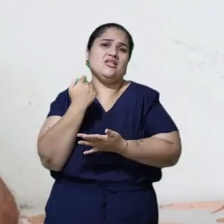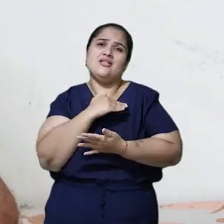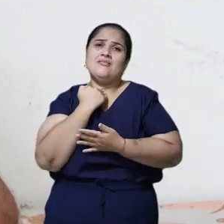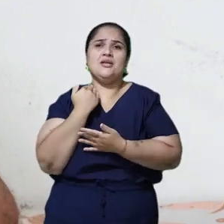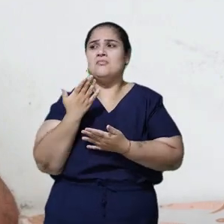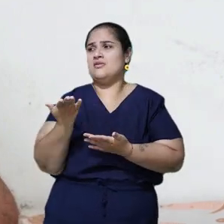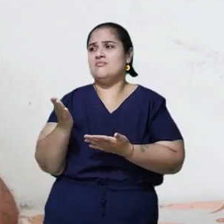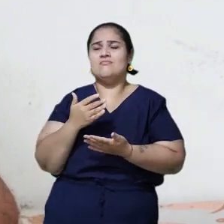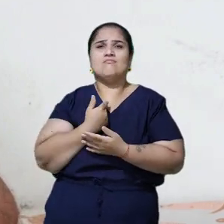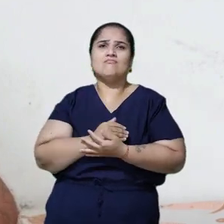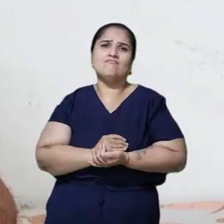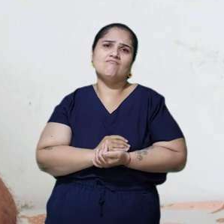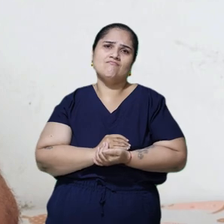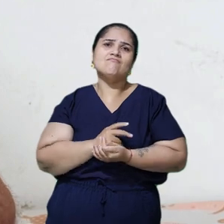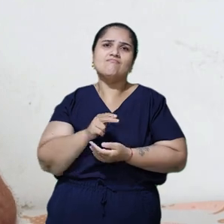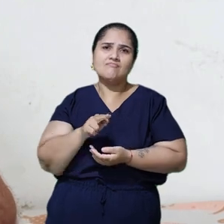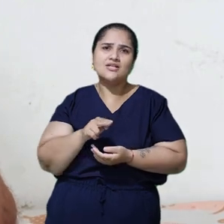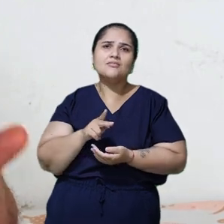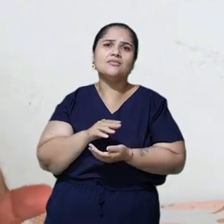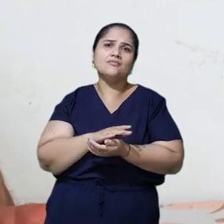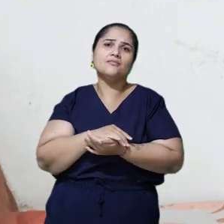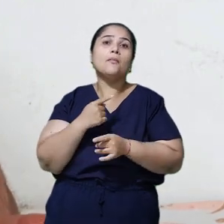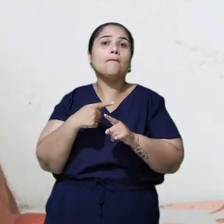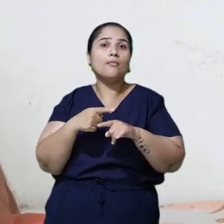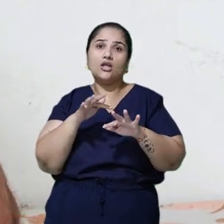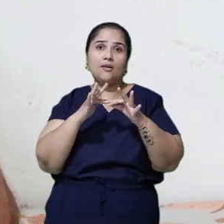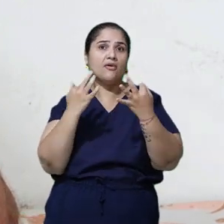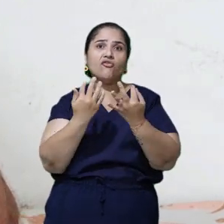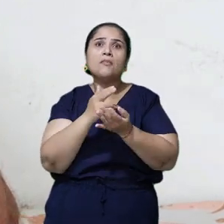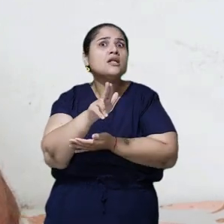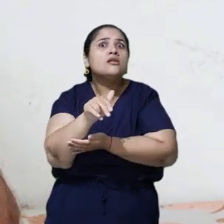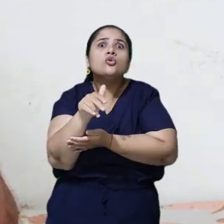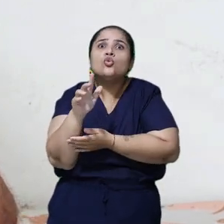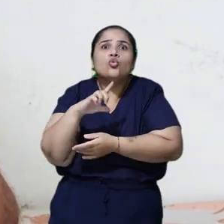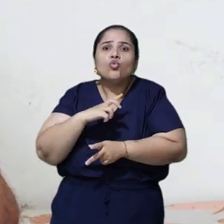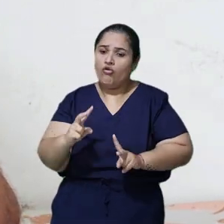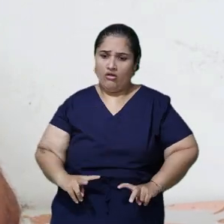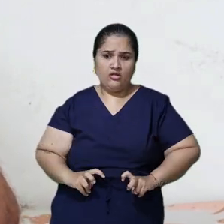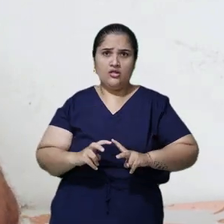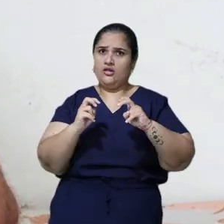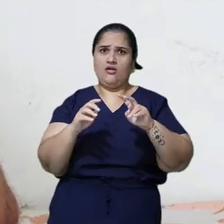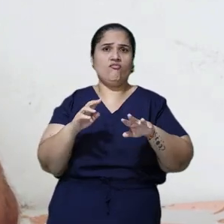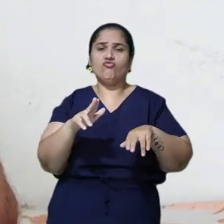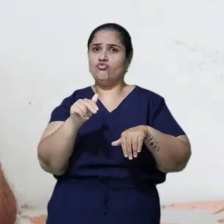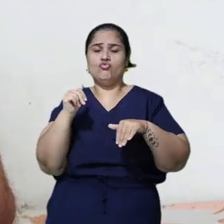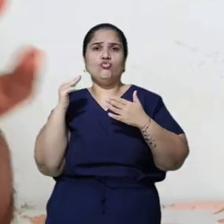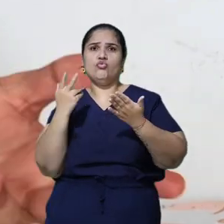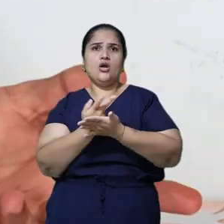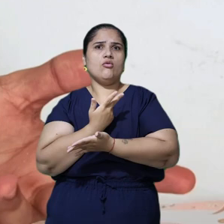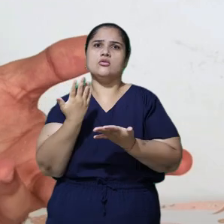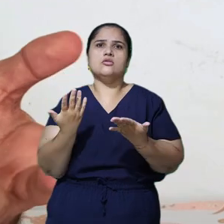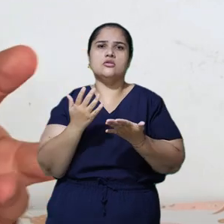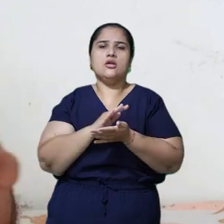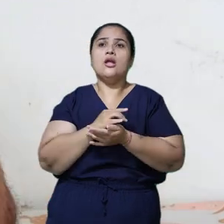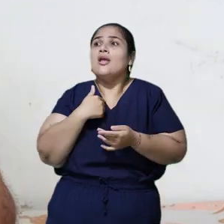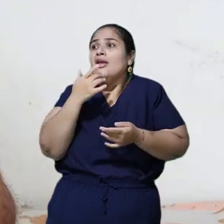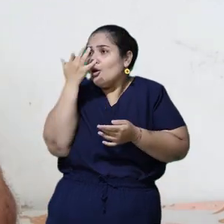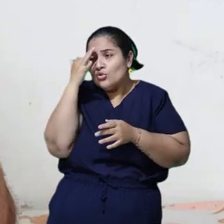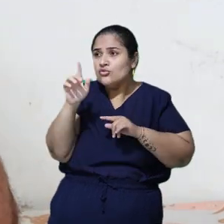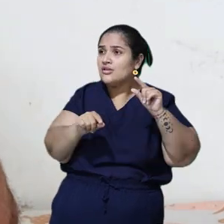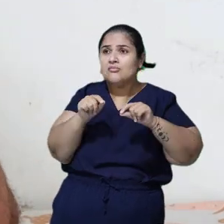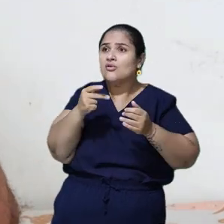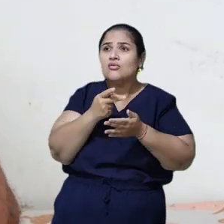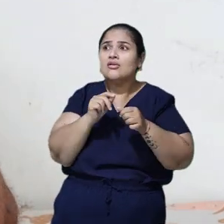medo. Porque na minha família ninguém tinha passado por isso. Então eu não sabia o que fazer. Eu